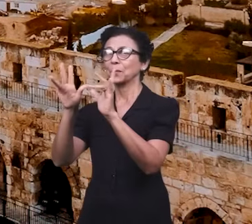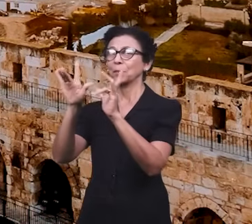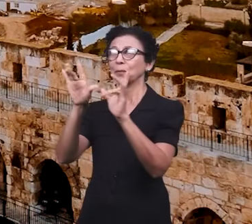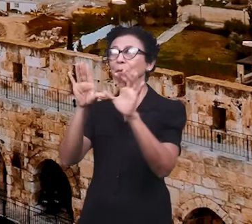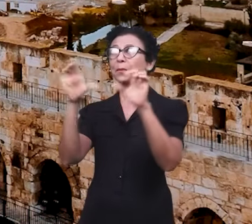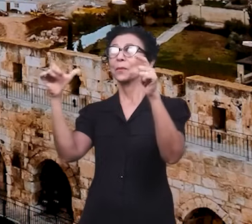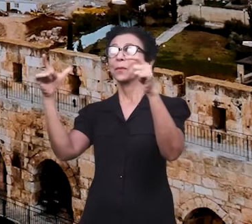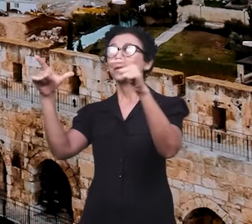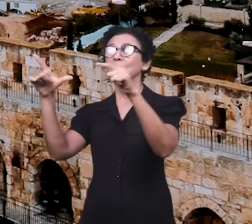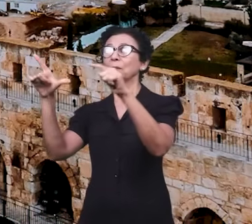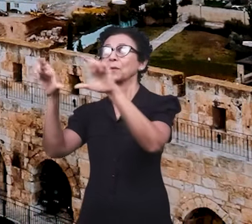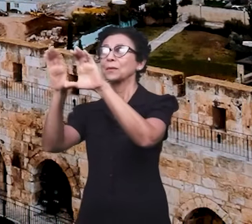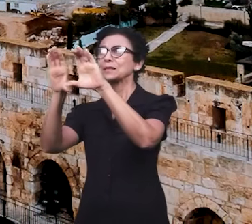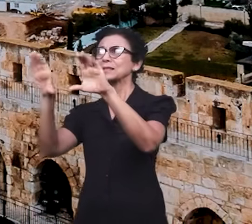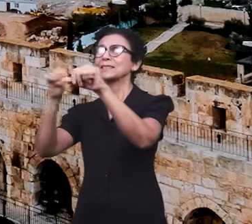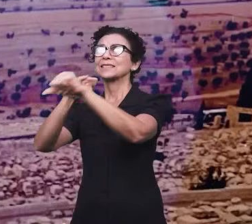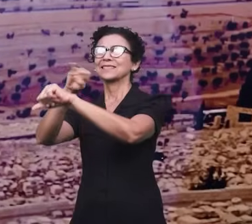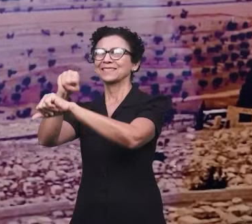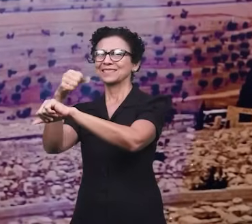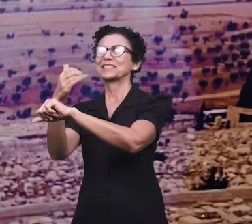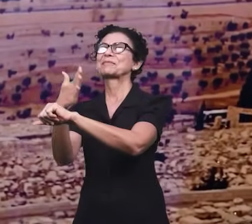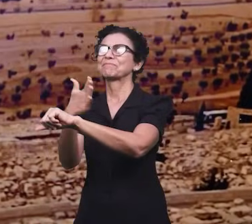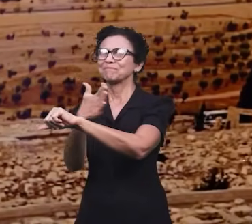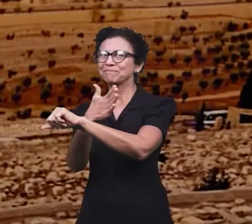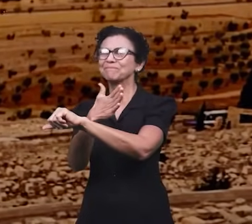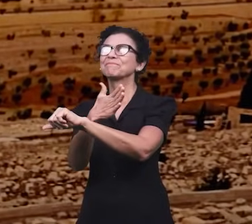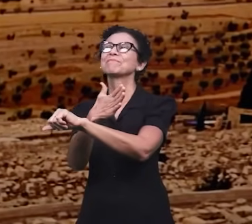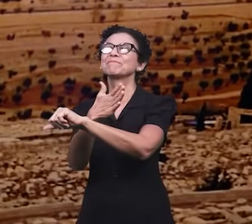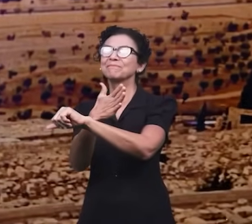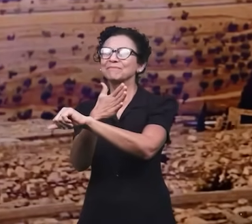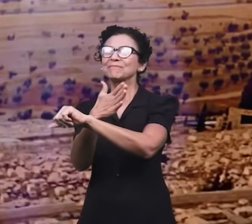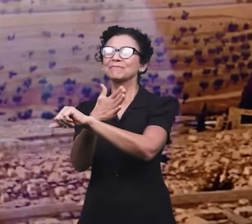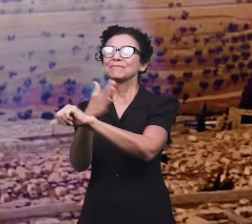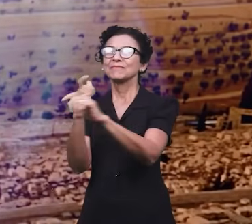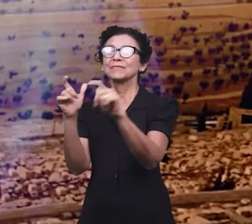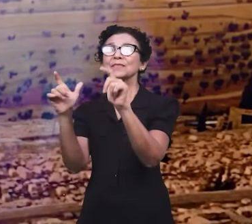estamos da nova Jerusalém,